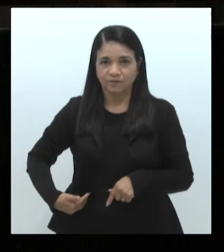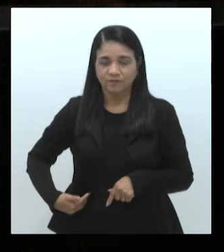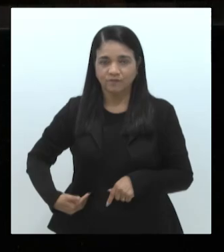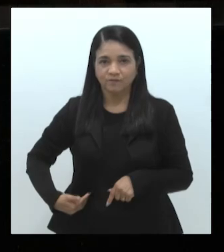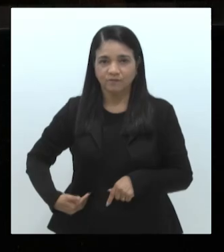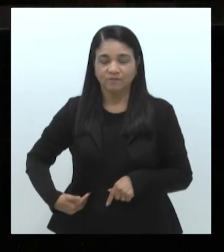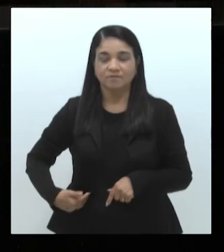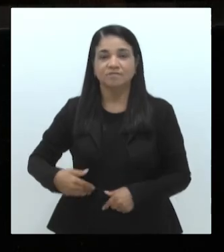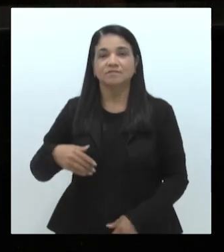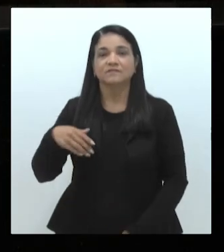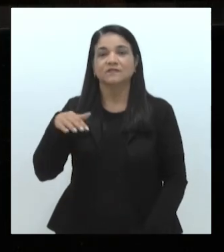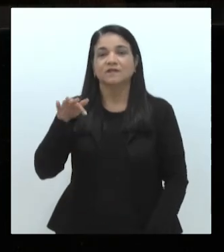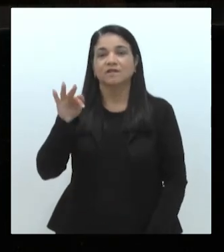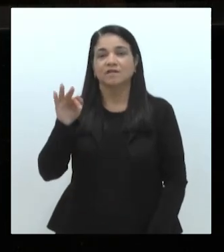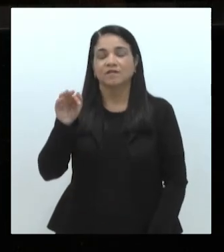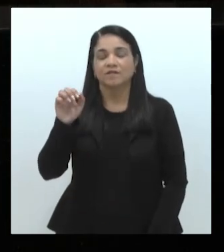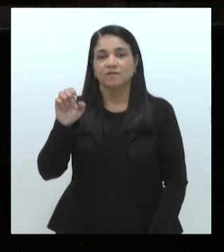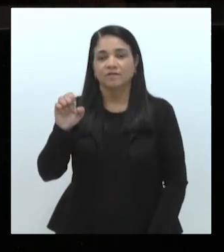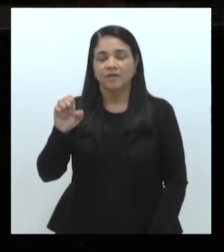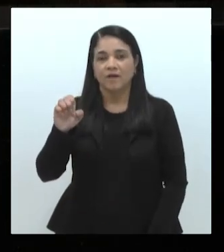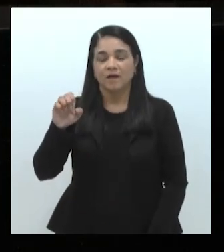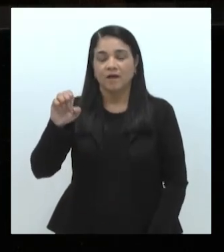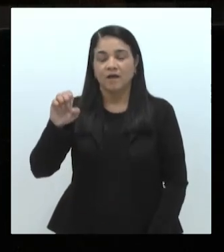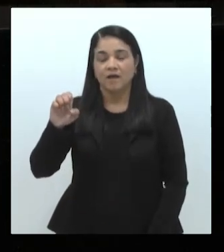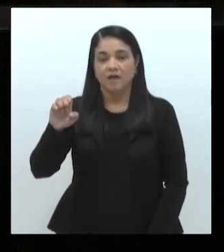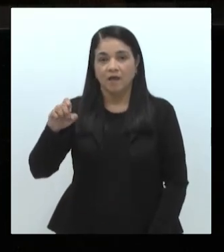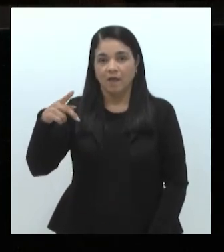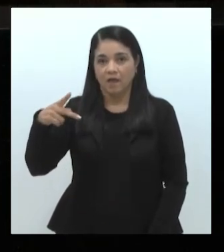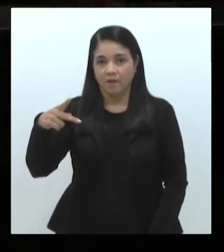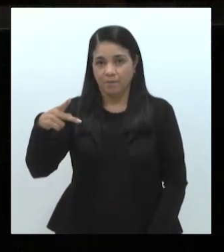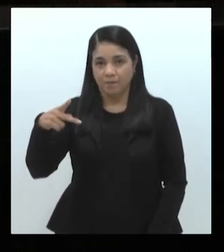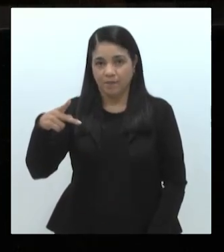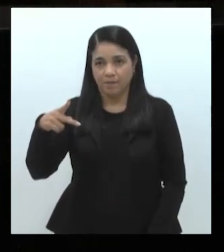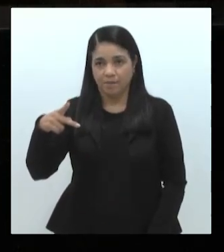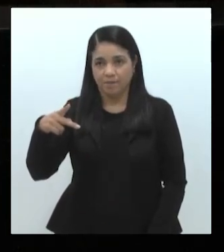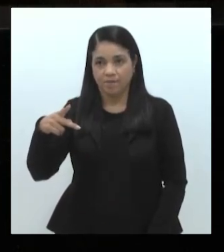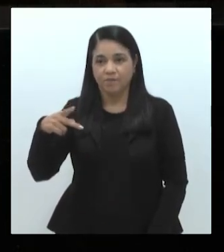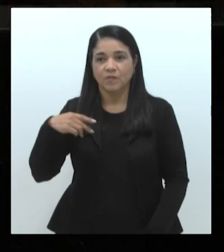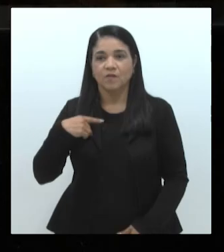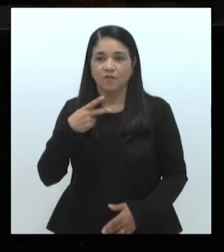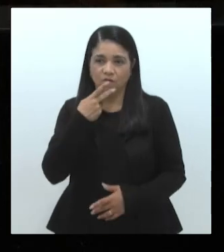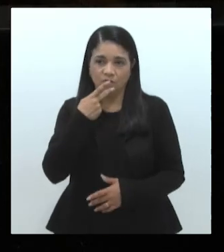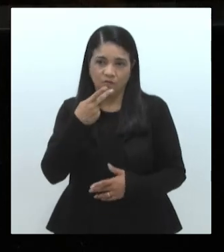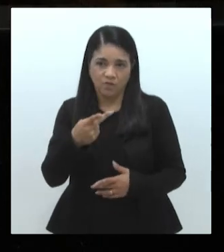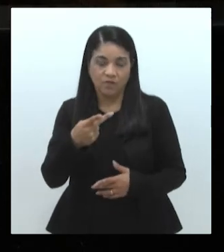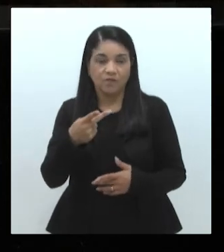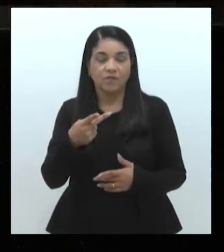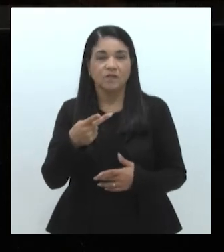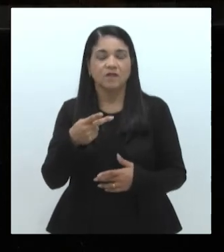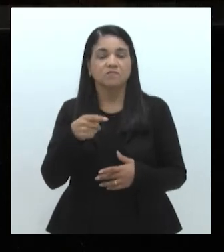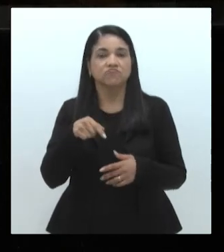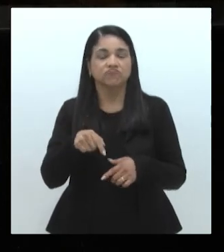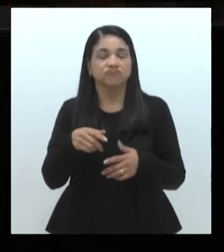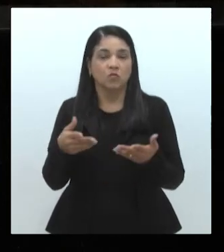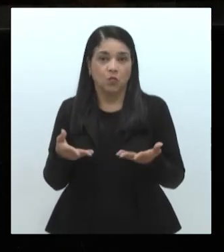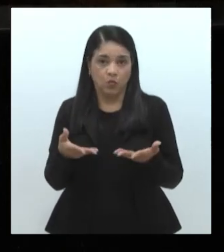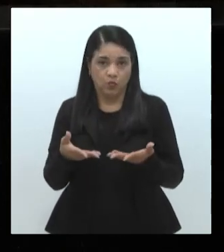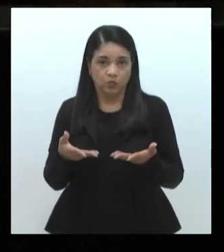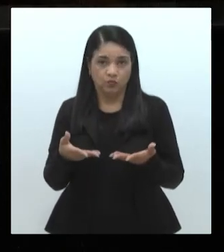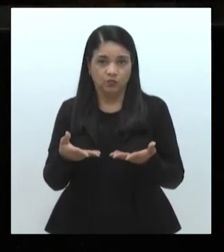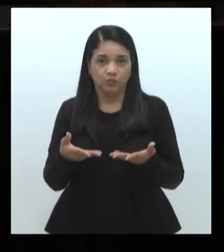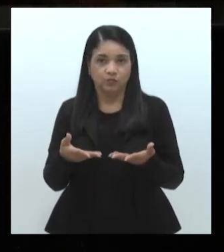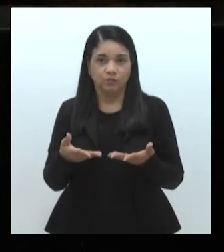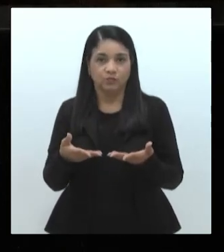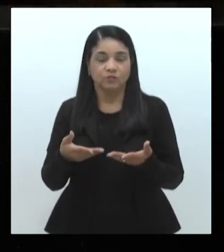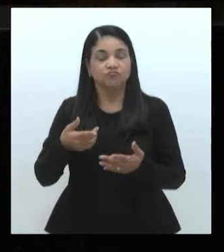extinta FAEP. Eu adianto que essas palavras que eu vou colocar aqui, neste plenário hoje, elas